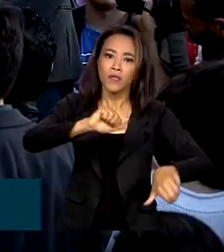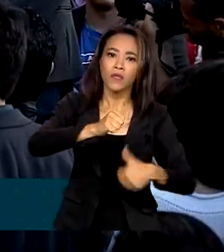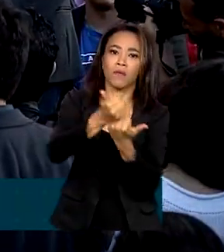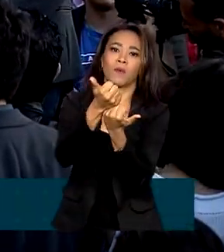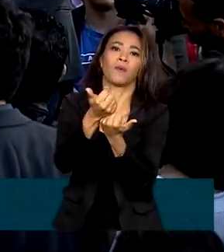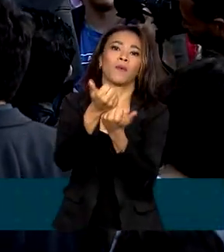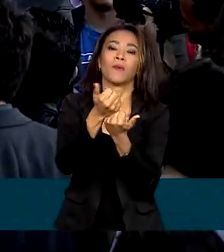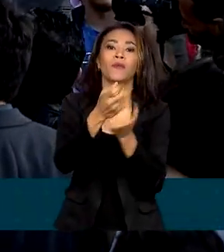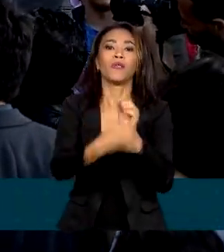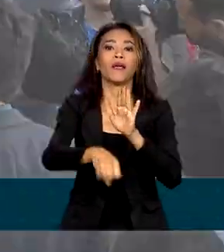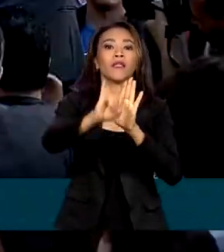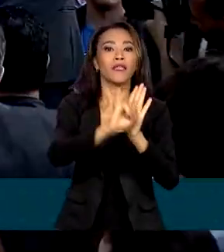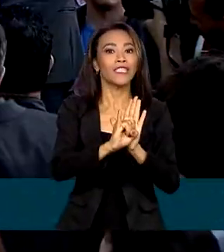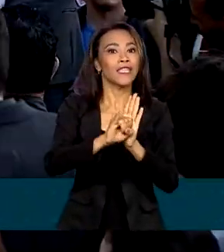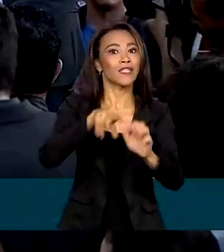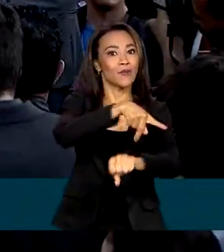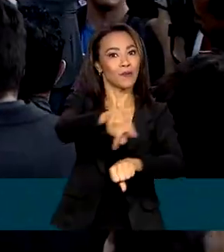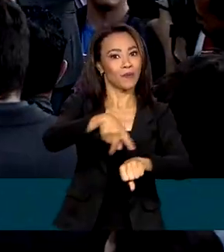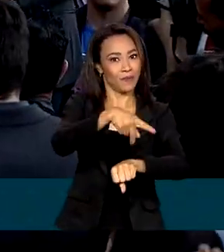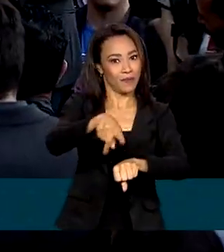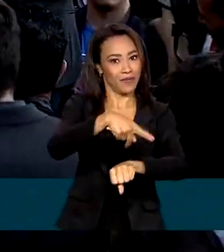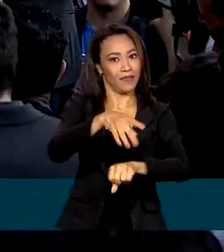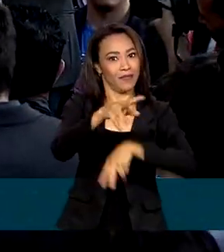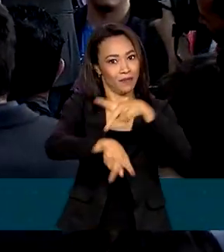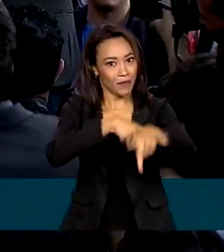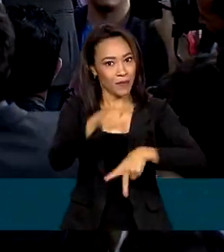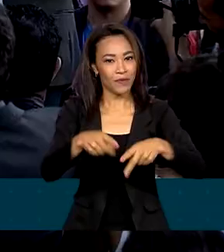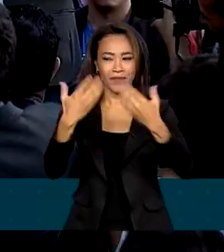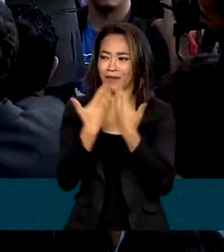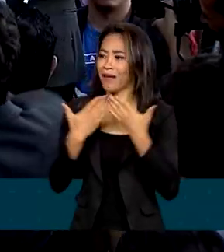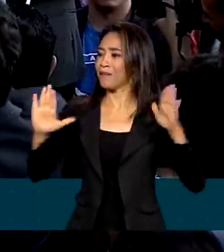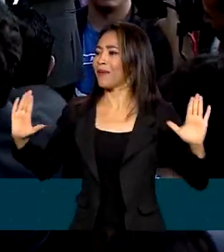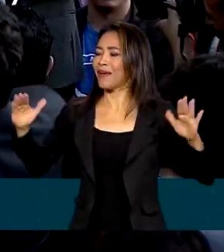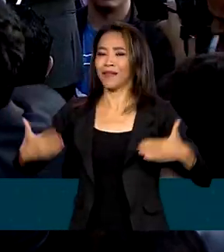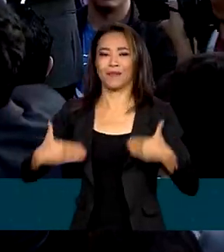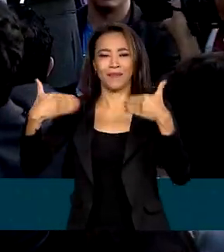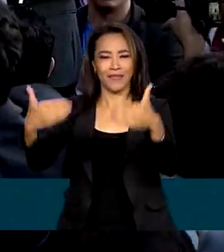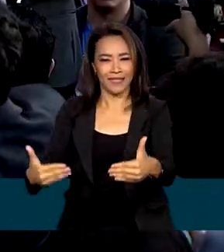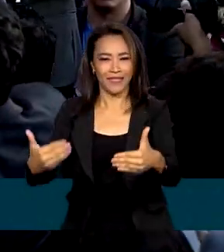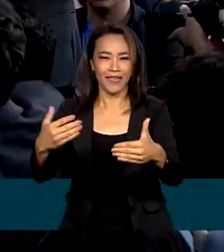fortalecimento da identidade do nosso povo. Vamos festejar, o Ministério está aberto, nós estamos